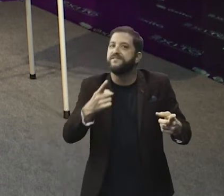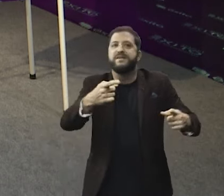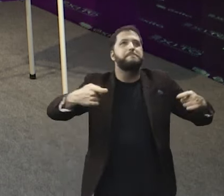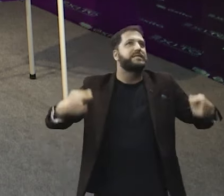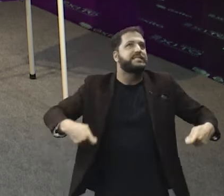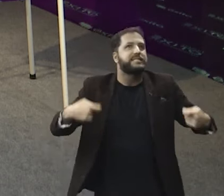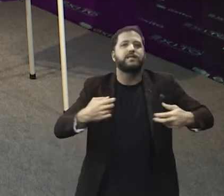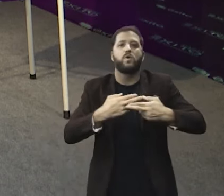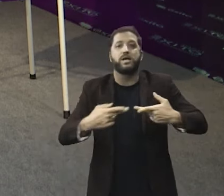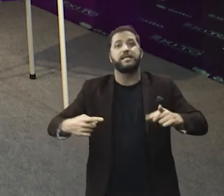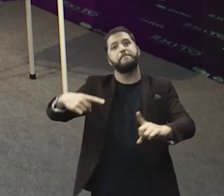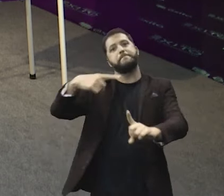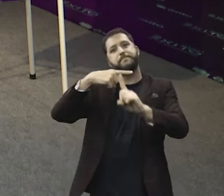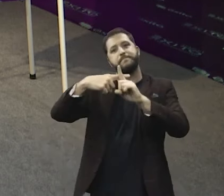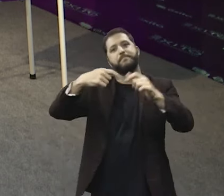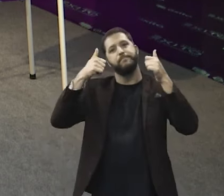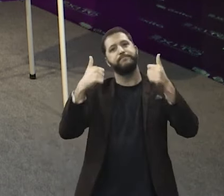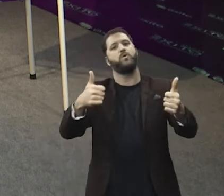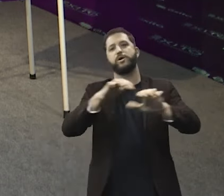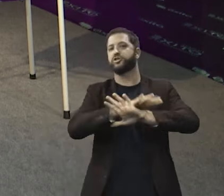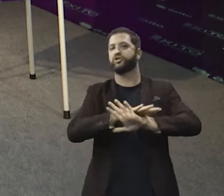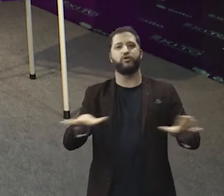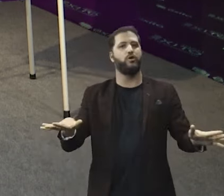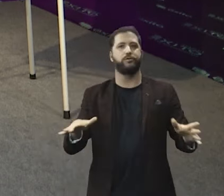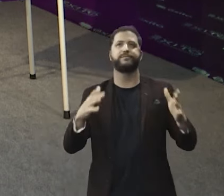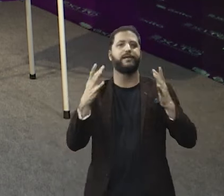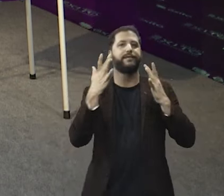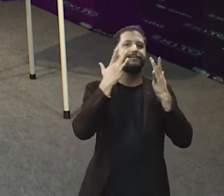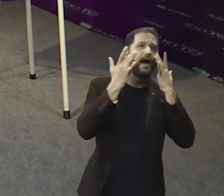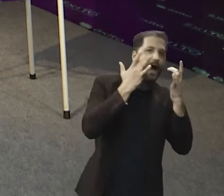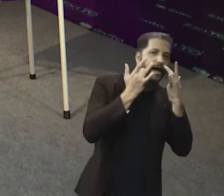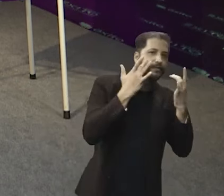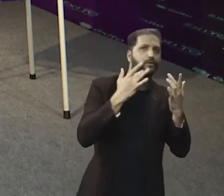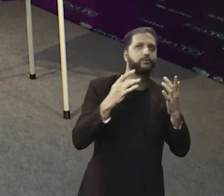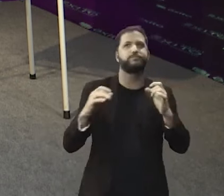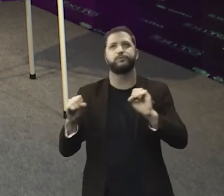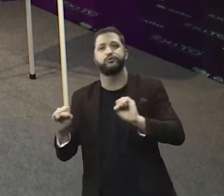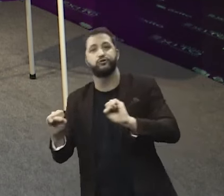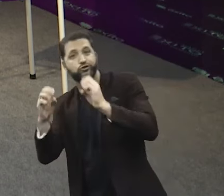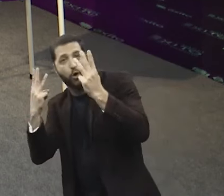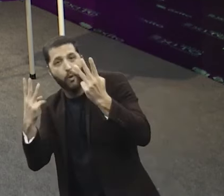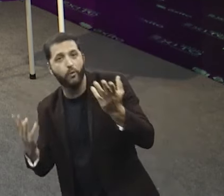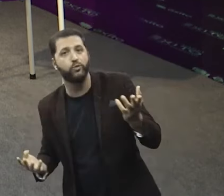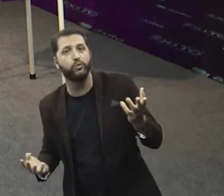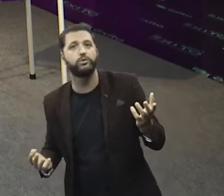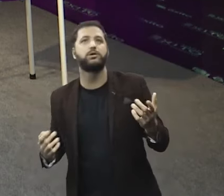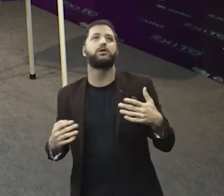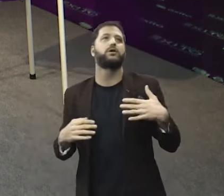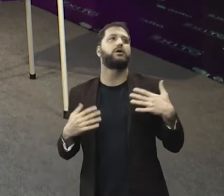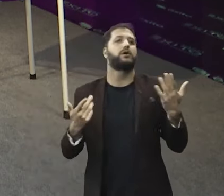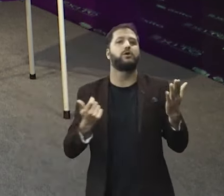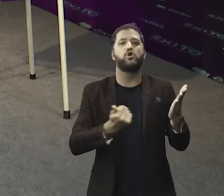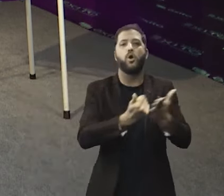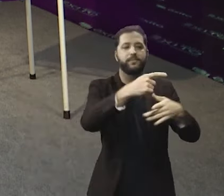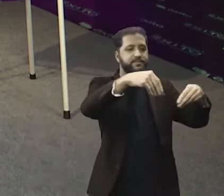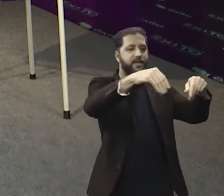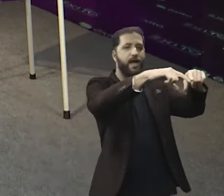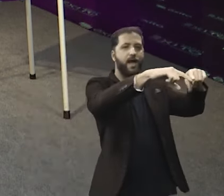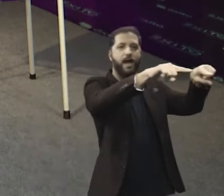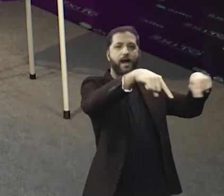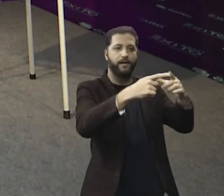bom use para um teatro use para um Show use para para comprar um lote investir e